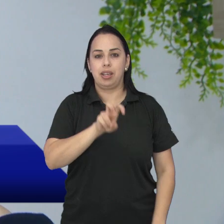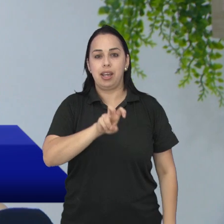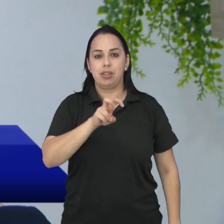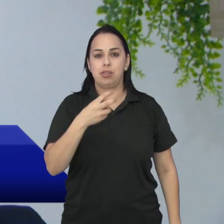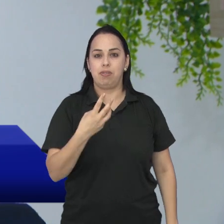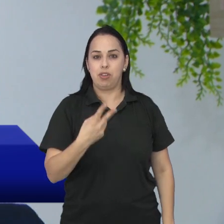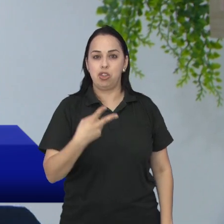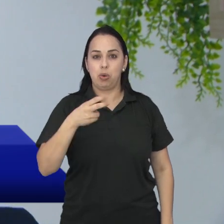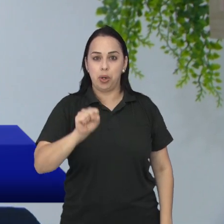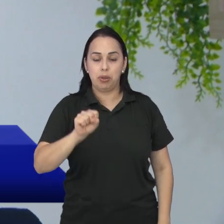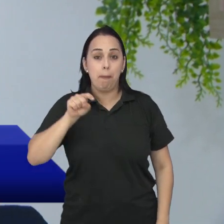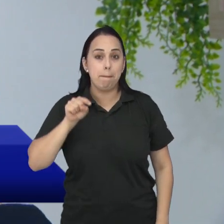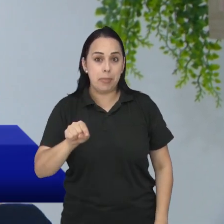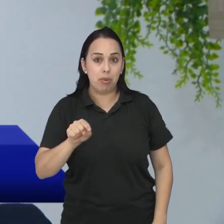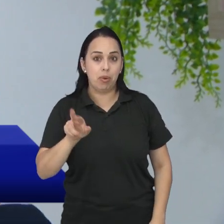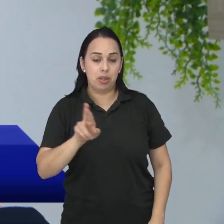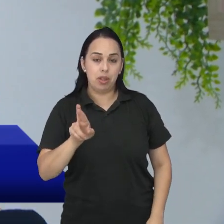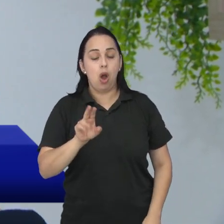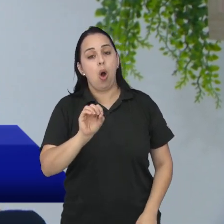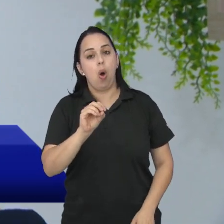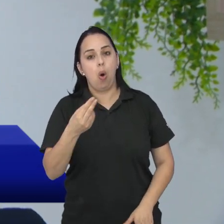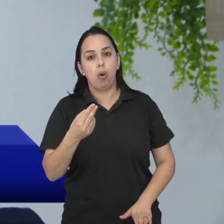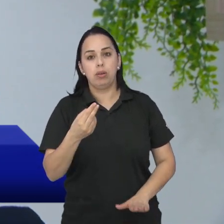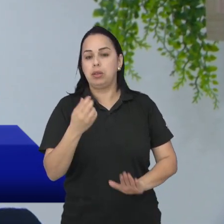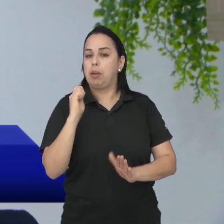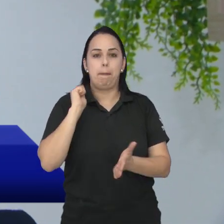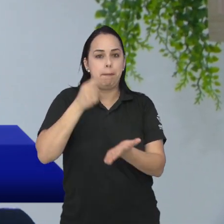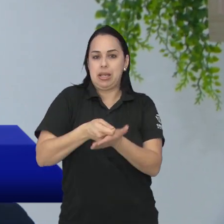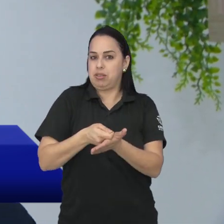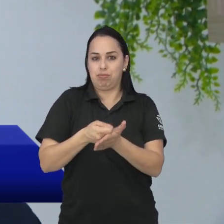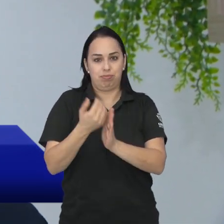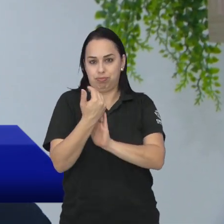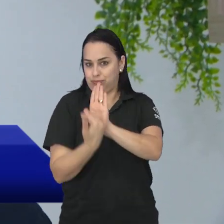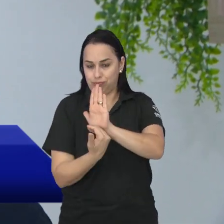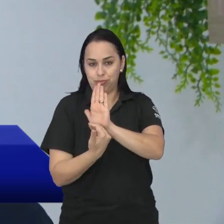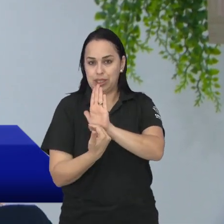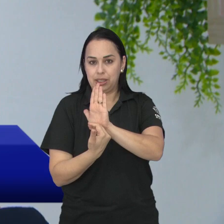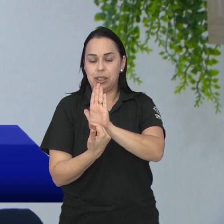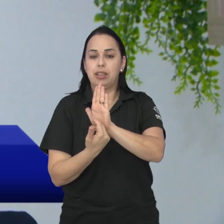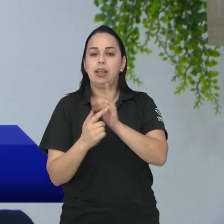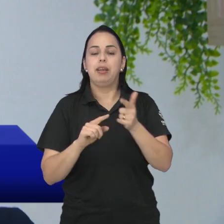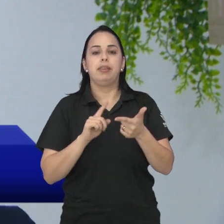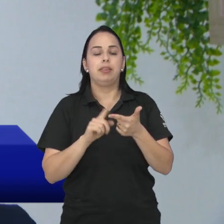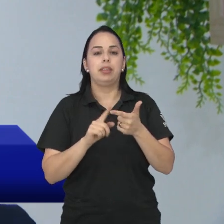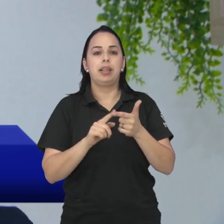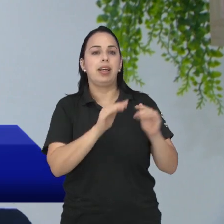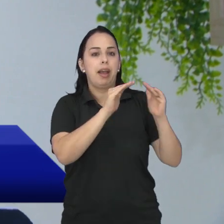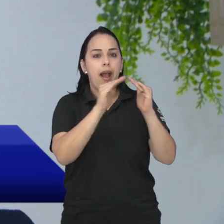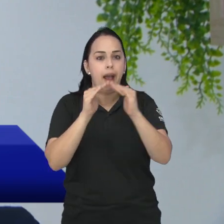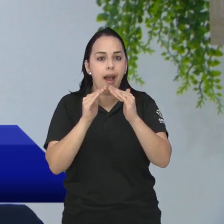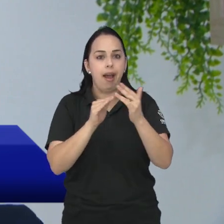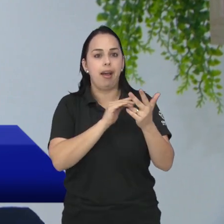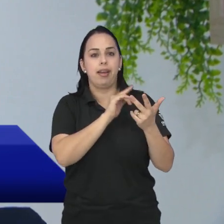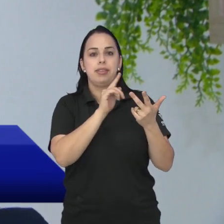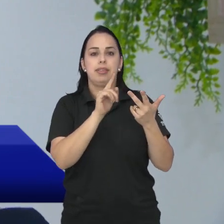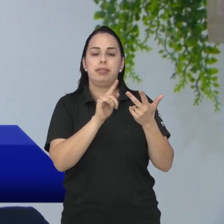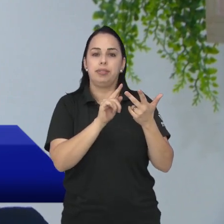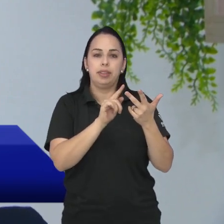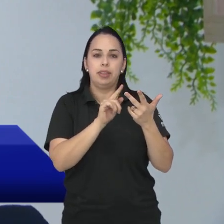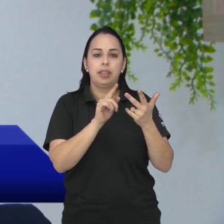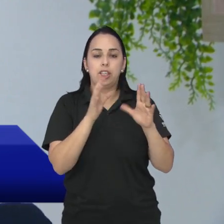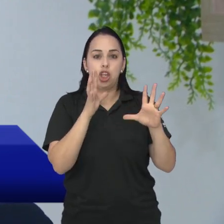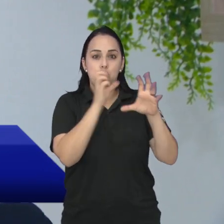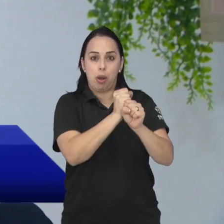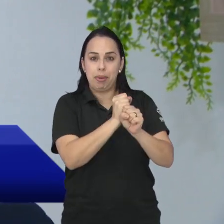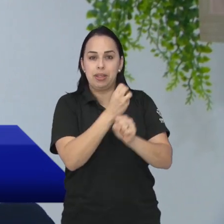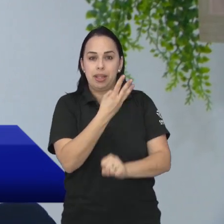28.559, ou que teve rendimentos isentos a partir de R$ 40 mil, bens imóveis, bens e direitos que